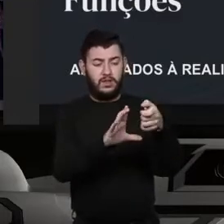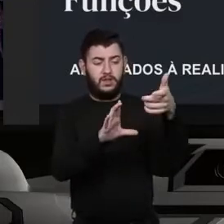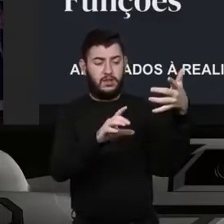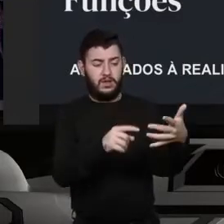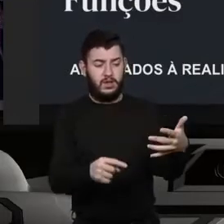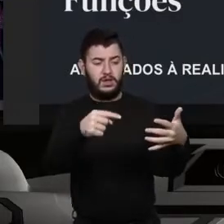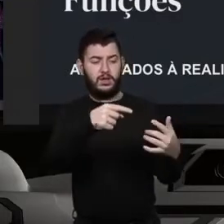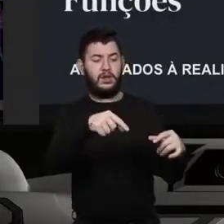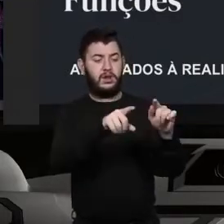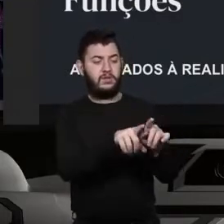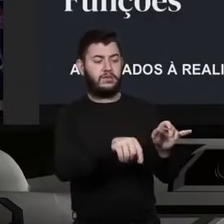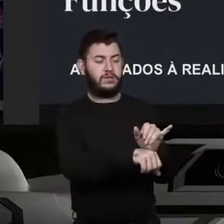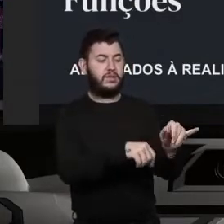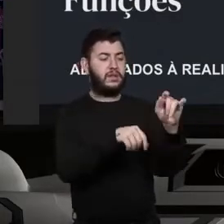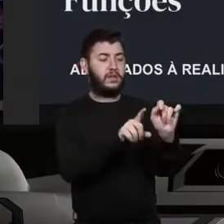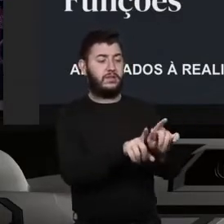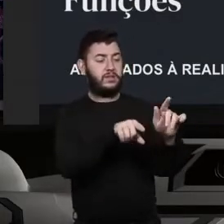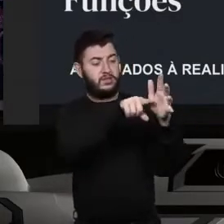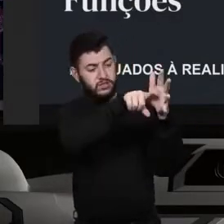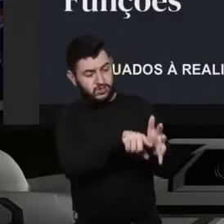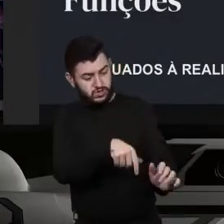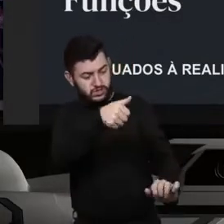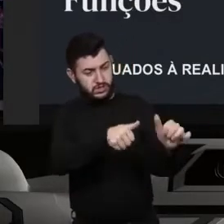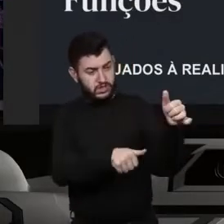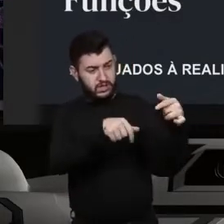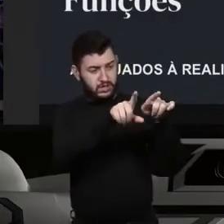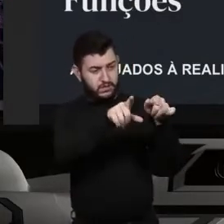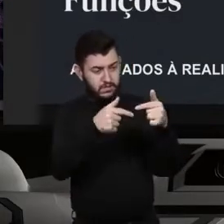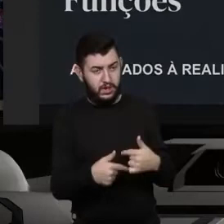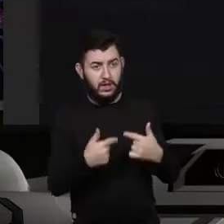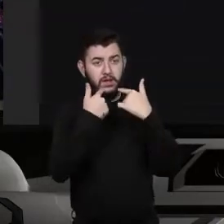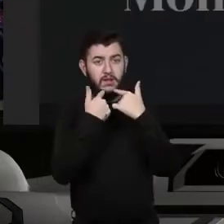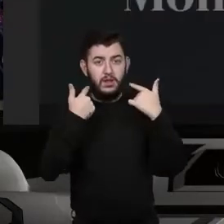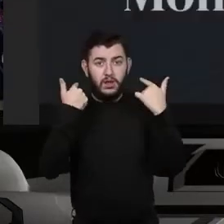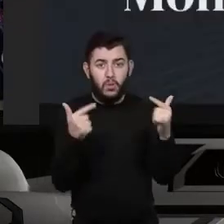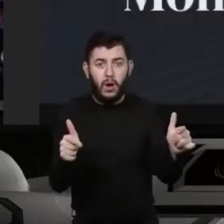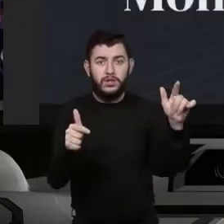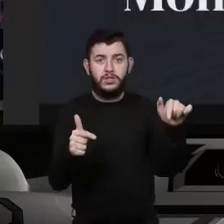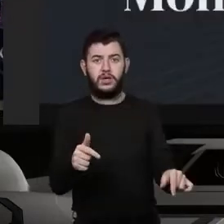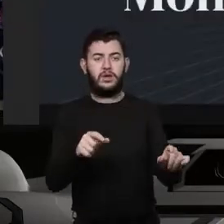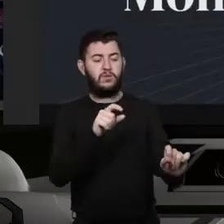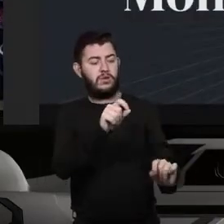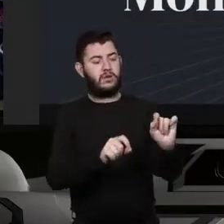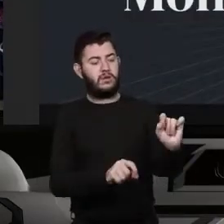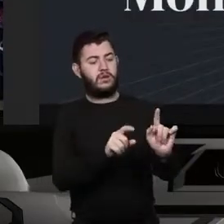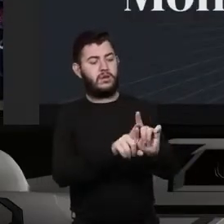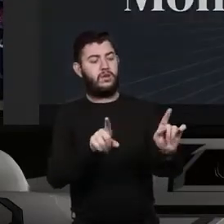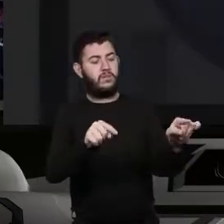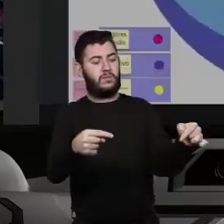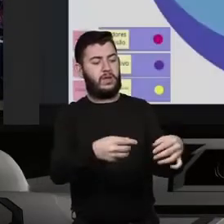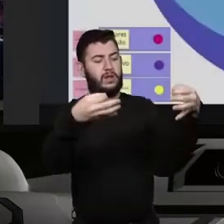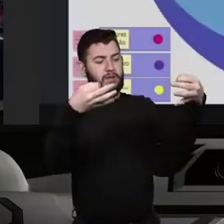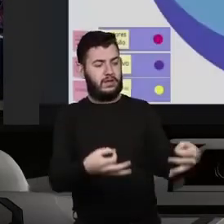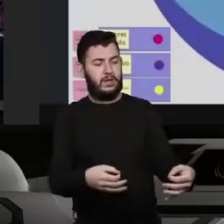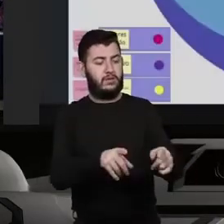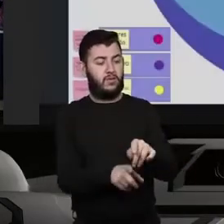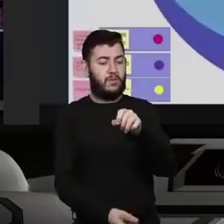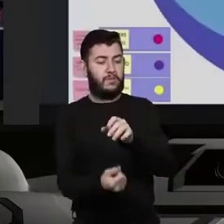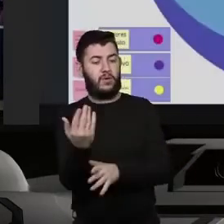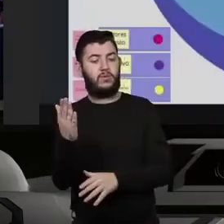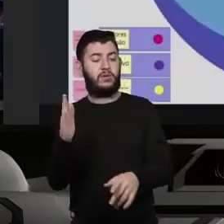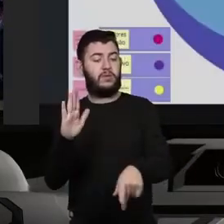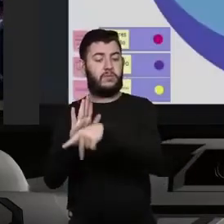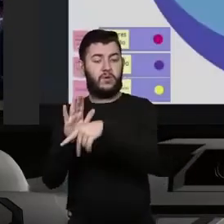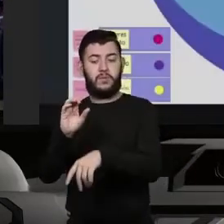linguagem para conseguir dialogar com essa peça que estará chegando, né, produzida pela OCDE. Num segundo momento, a